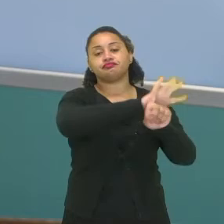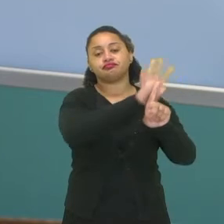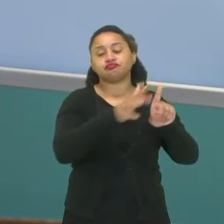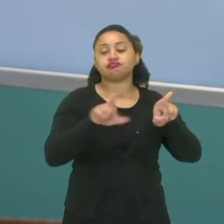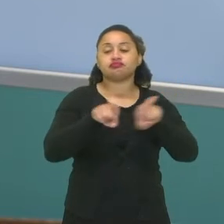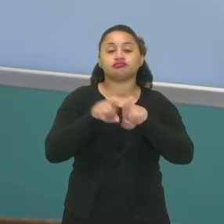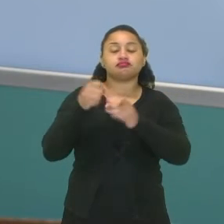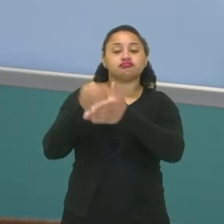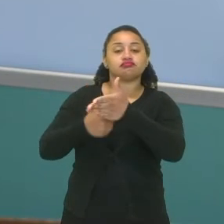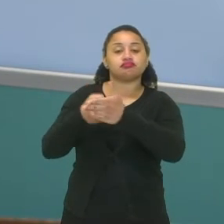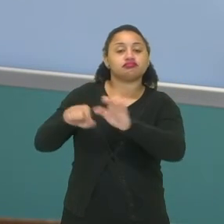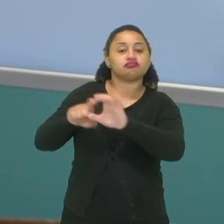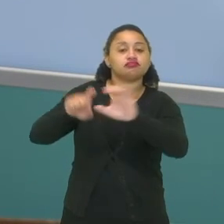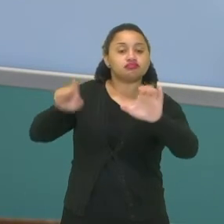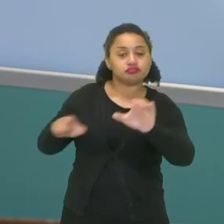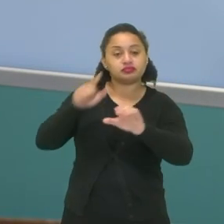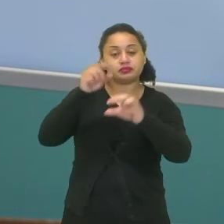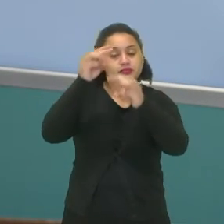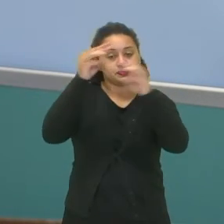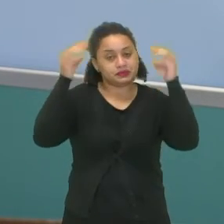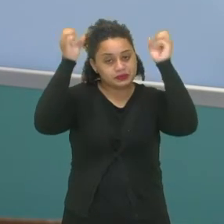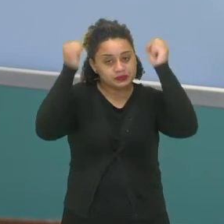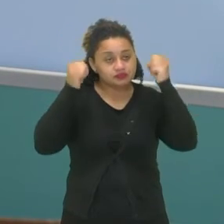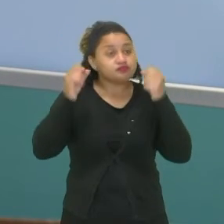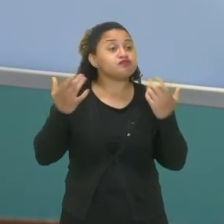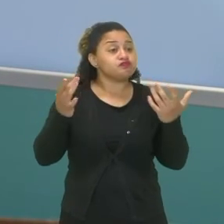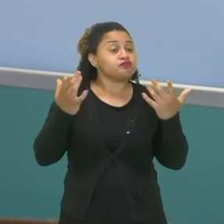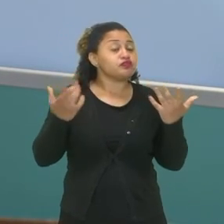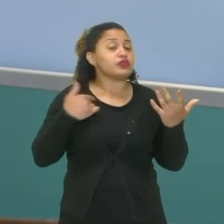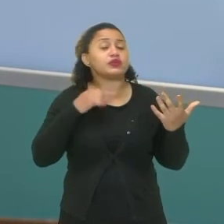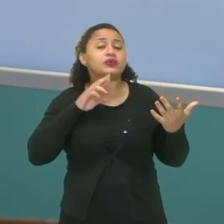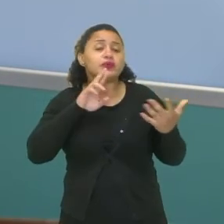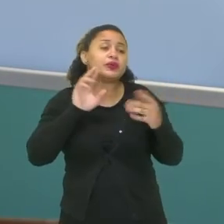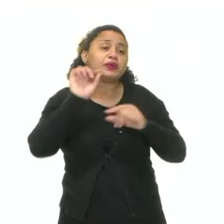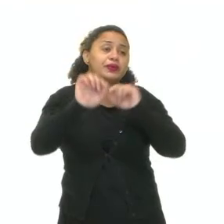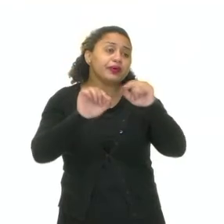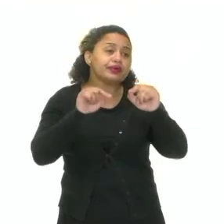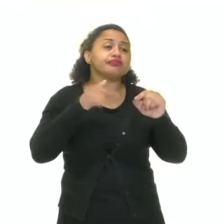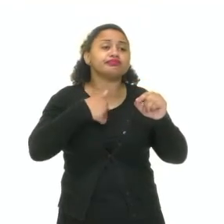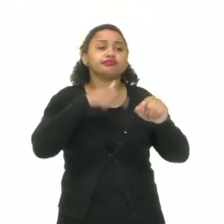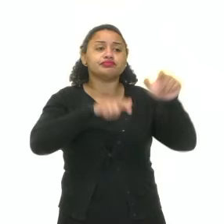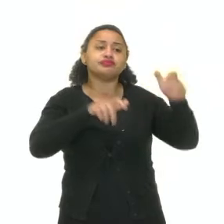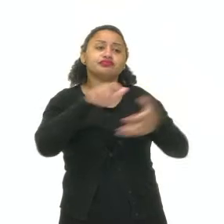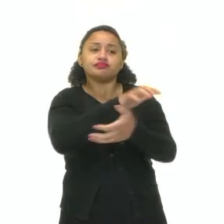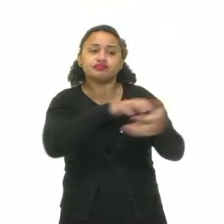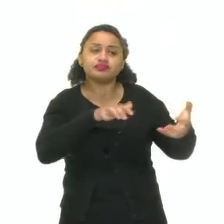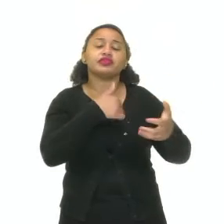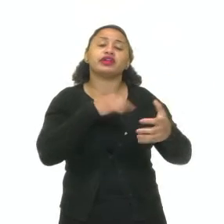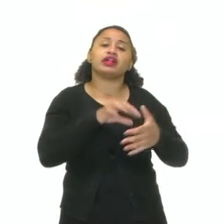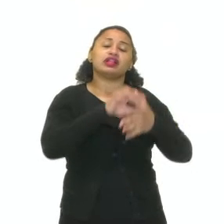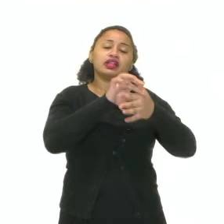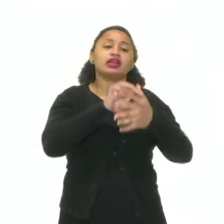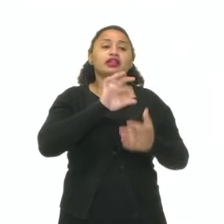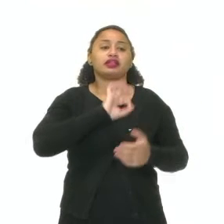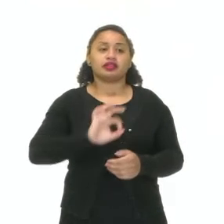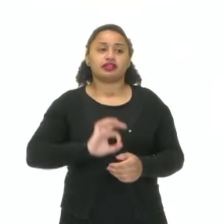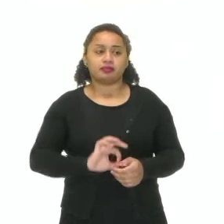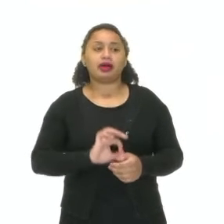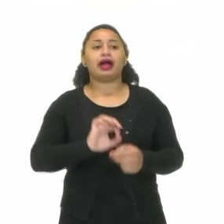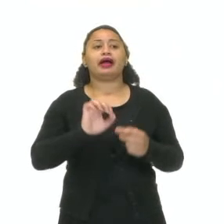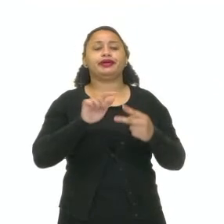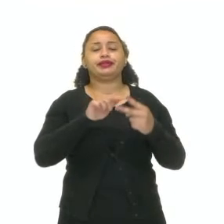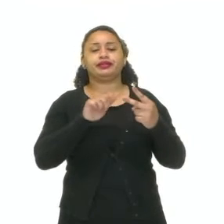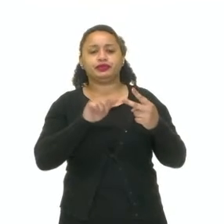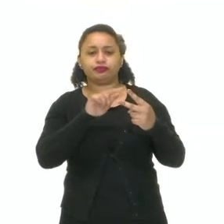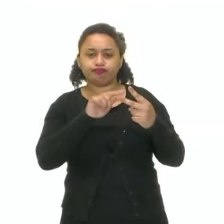pela independência do México? Trago aqui a resposta, né? Os revoltosos que foram liderados pelos padres Hidalgo e